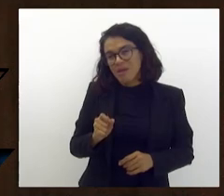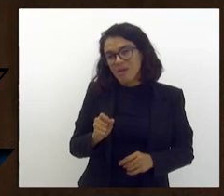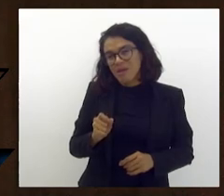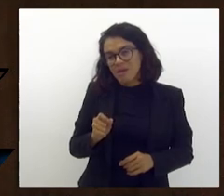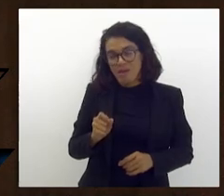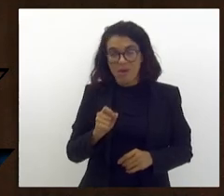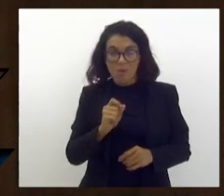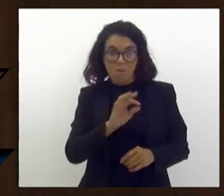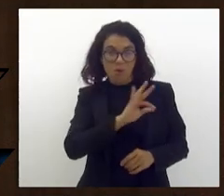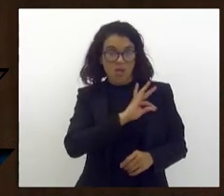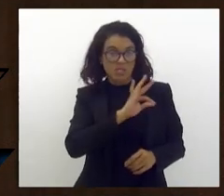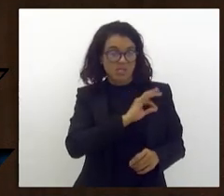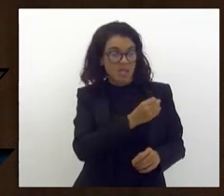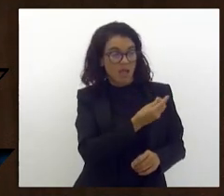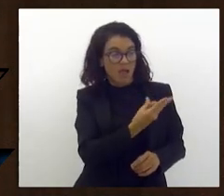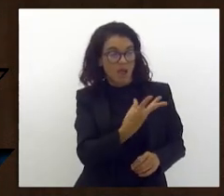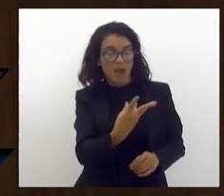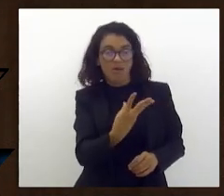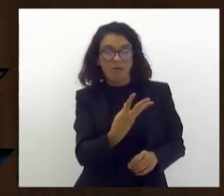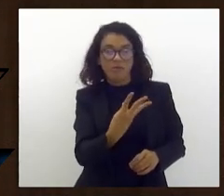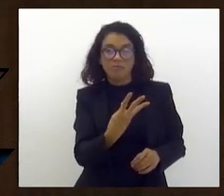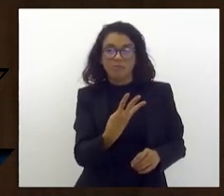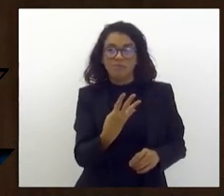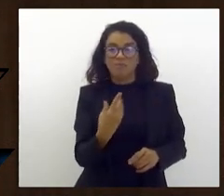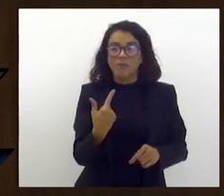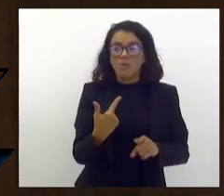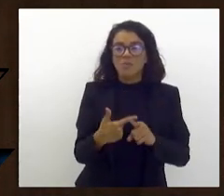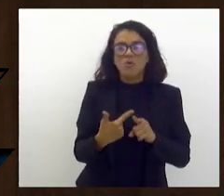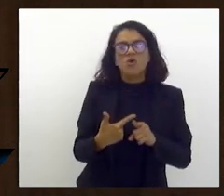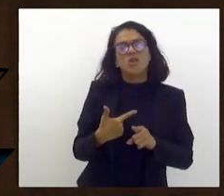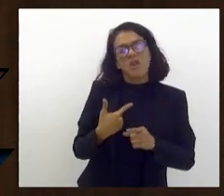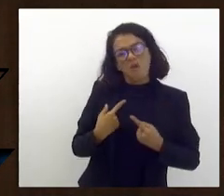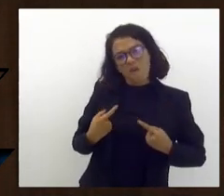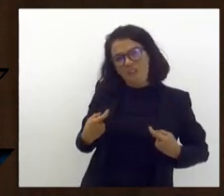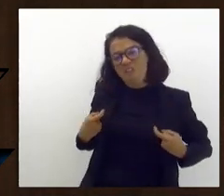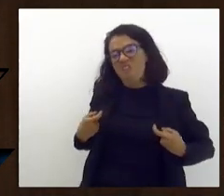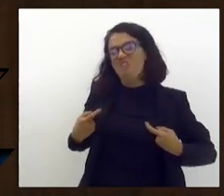com policiais, porque sou um cara que travo uma